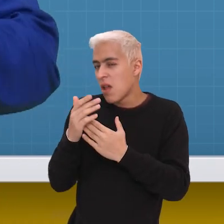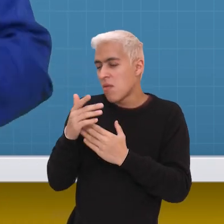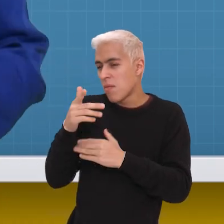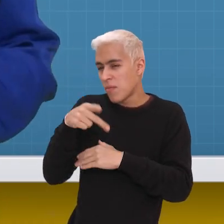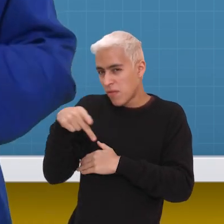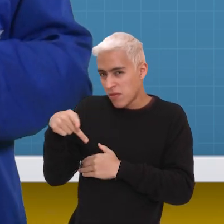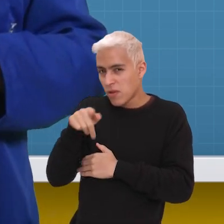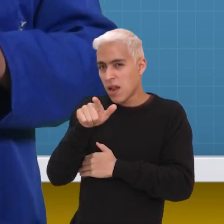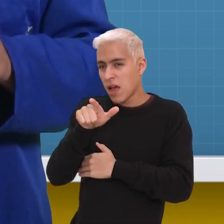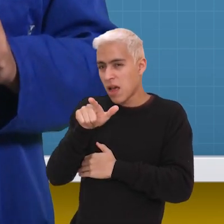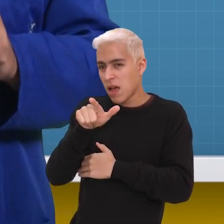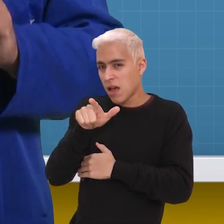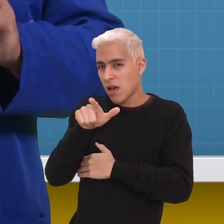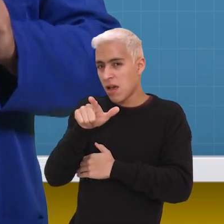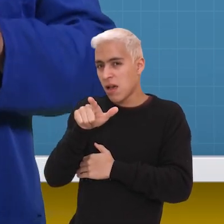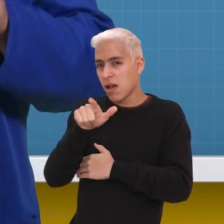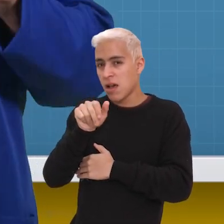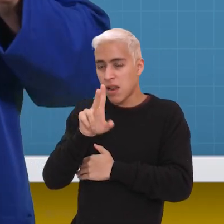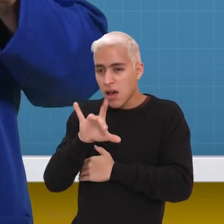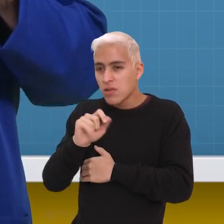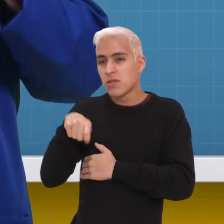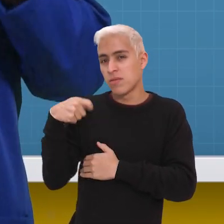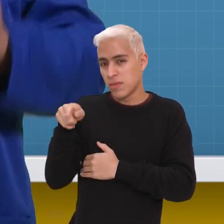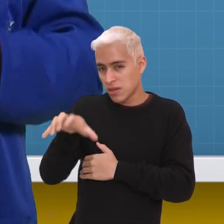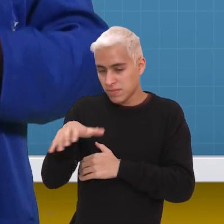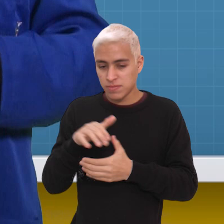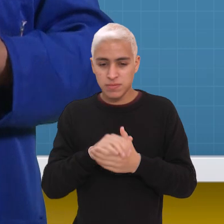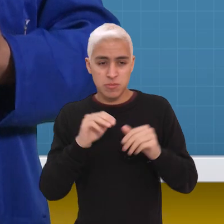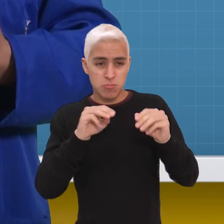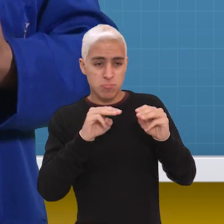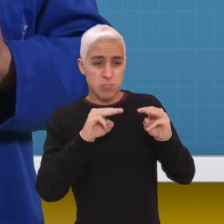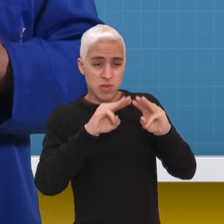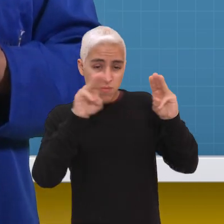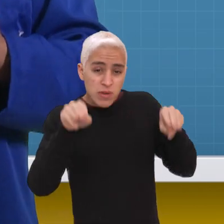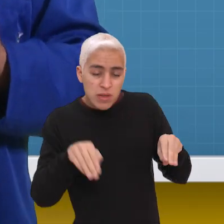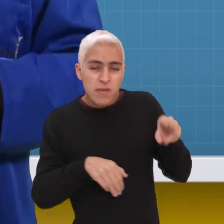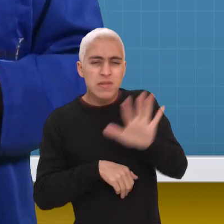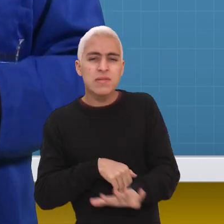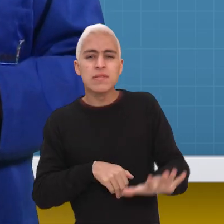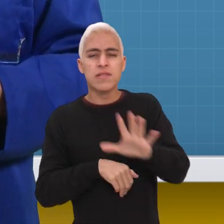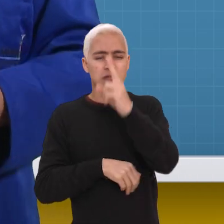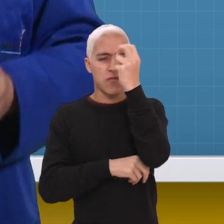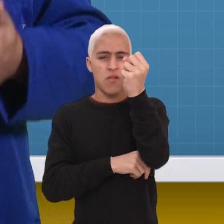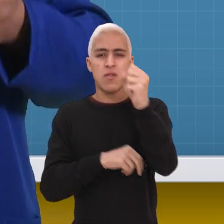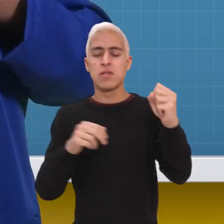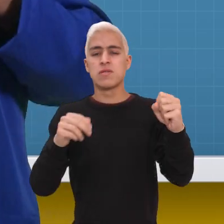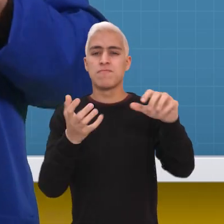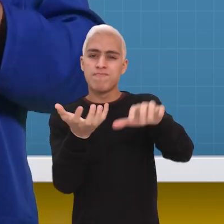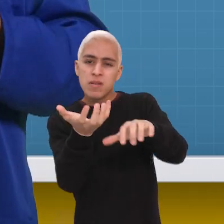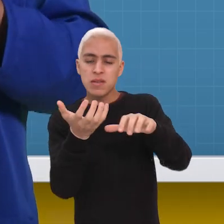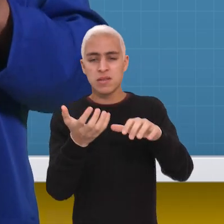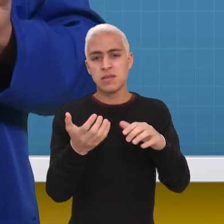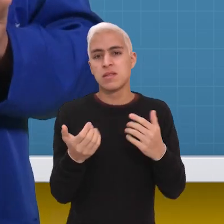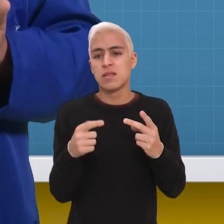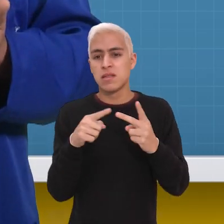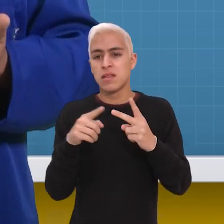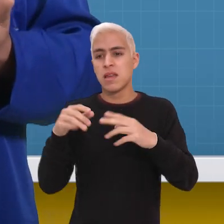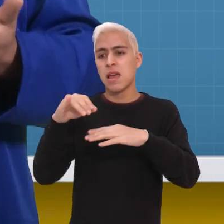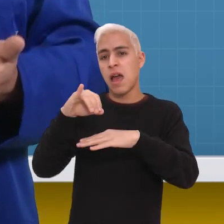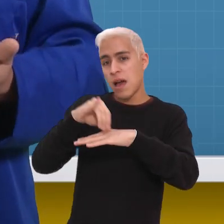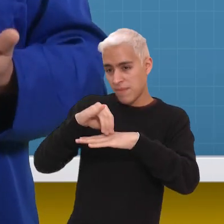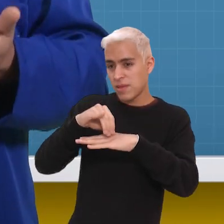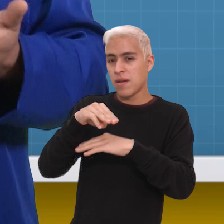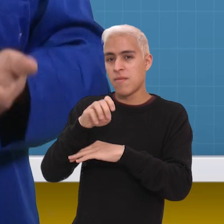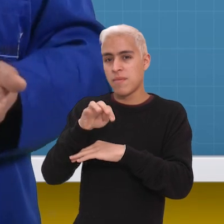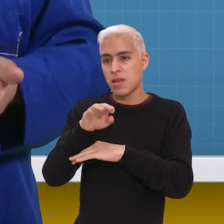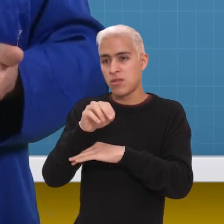professora Glaucia sobre isso. Muito bem, o Museu Nacional é um atrativo forte em Brasília. A Catedral Metropolitana é